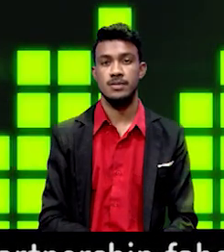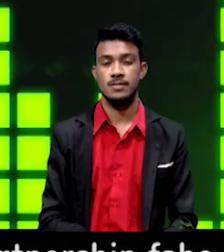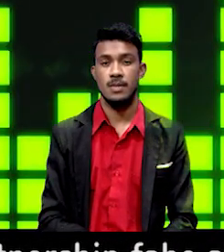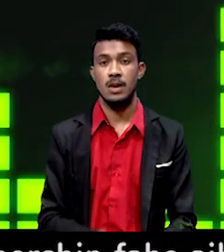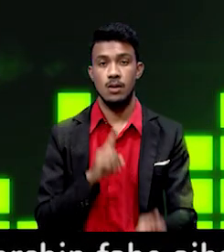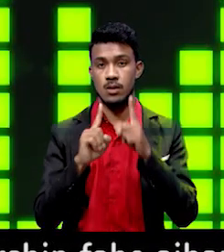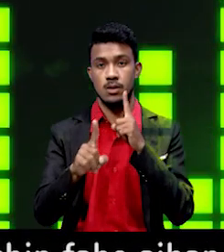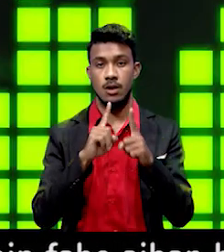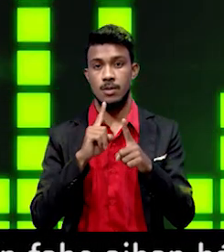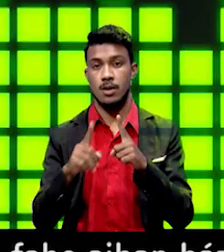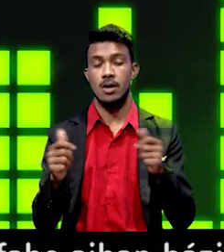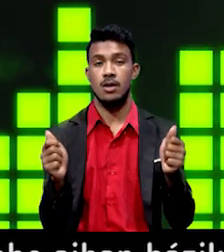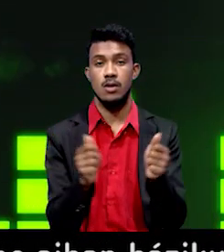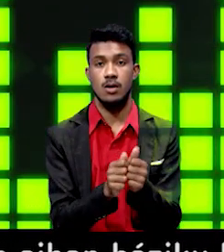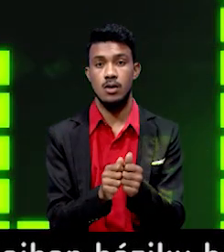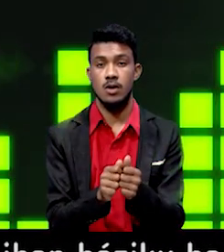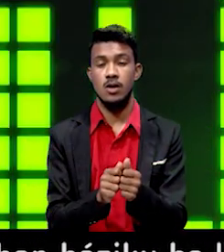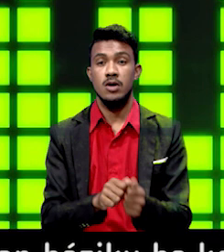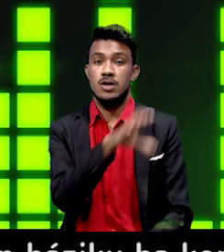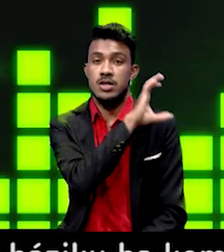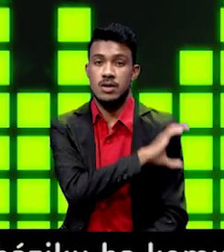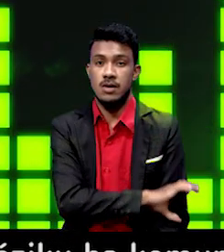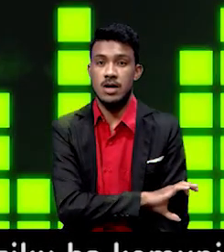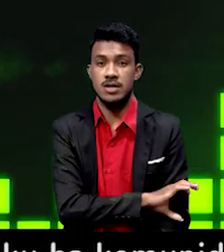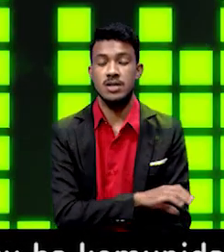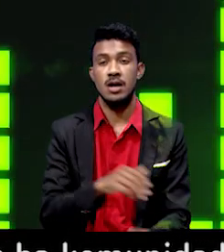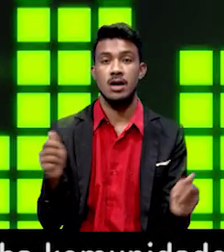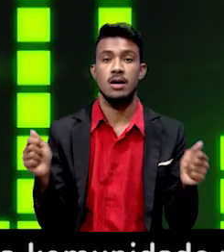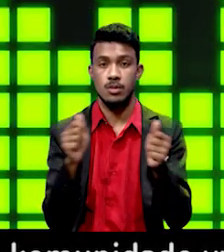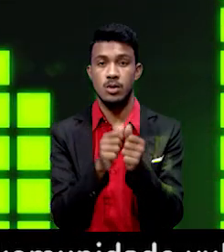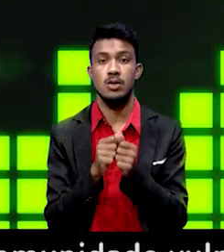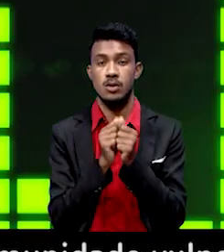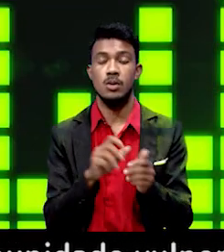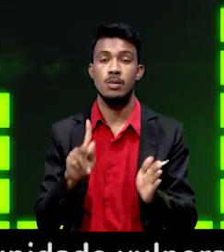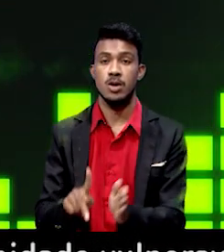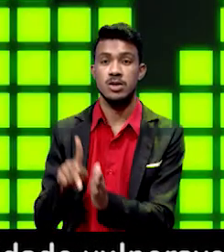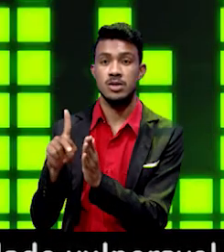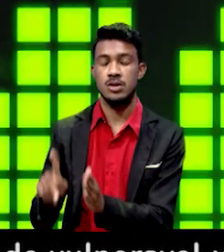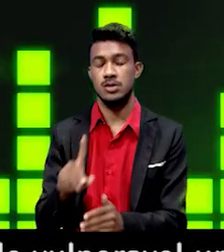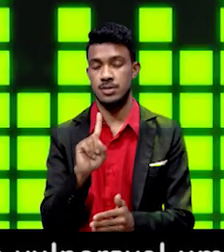colabora com o be autoridade de segurança ou de não é acompanha be processo e tal.